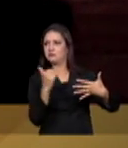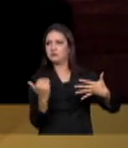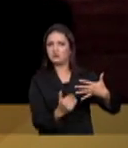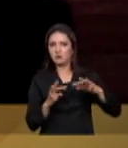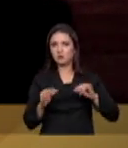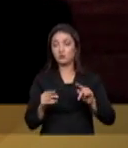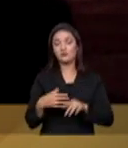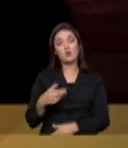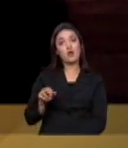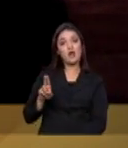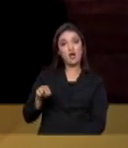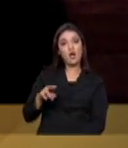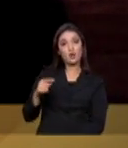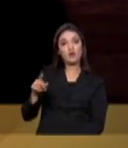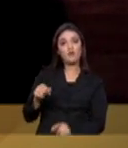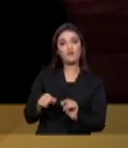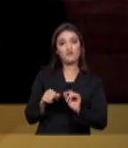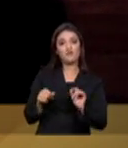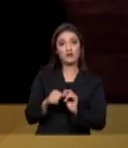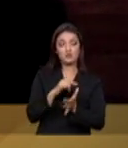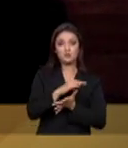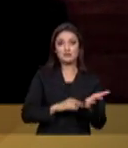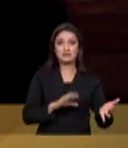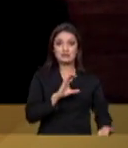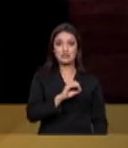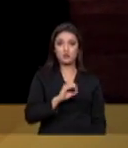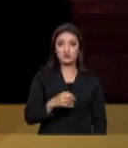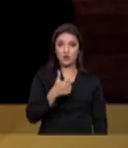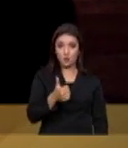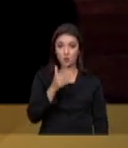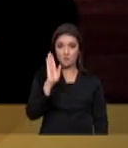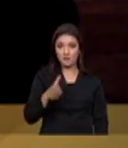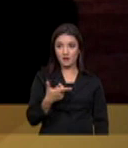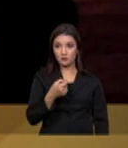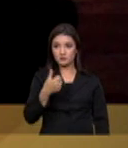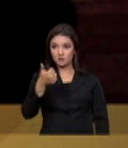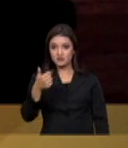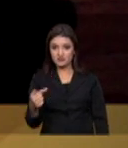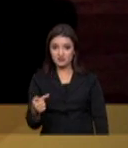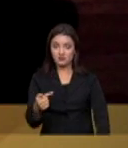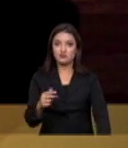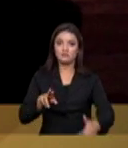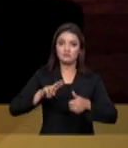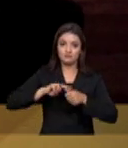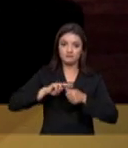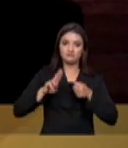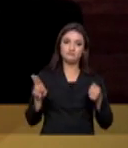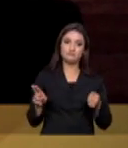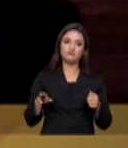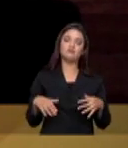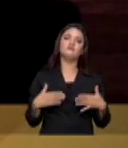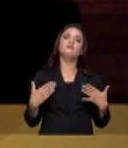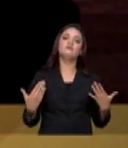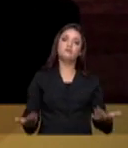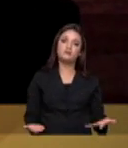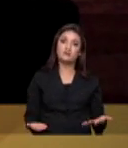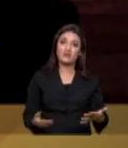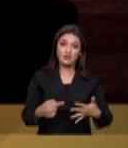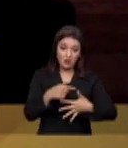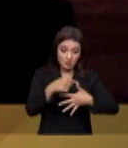001 2017 das Rocas Geral da União o que é ligou na prática acirrou o conflito